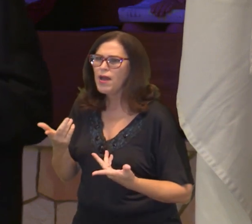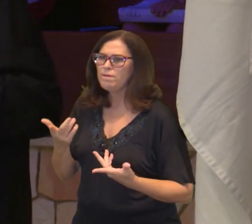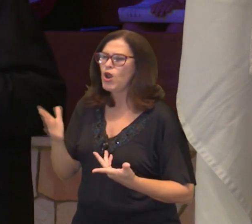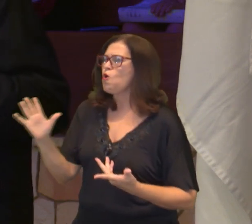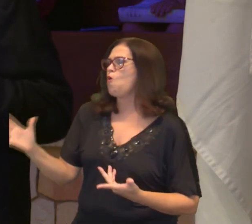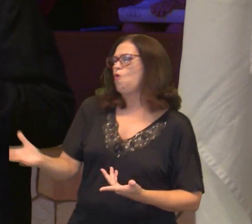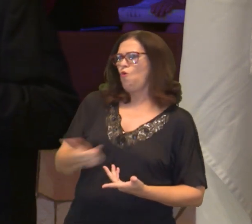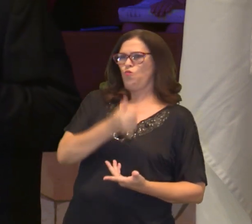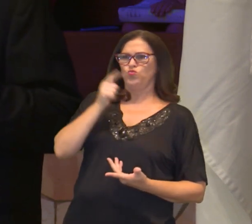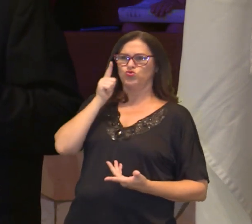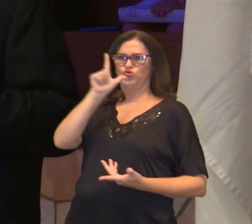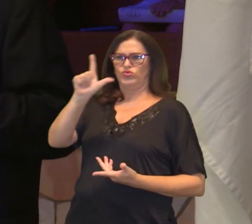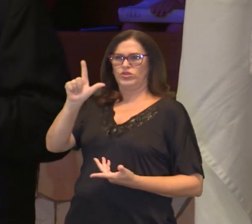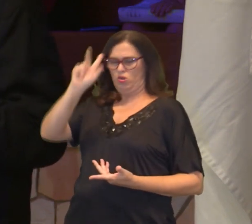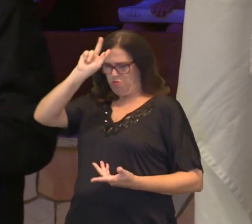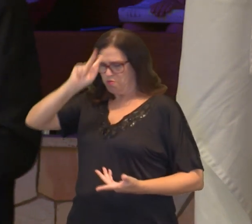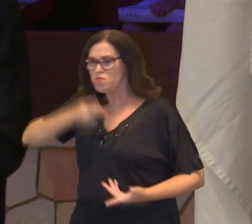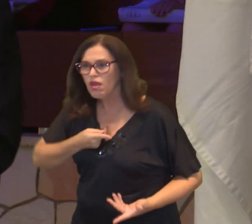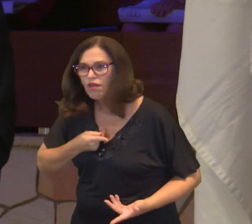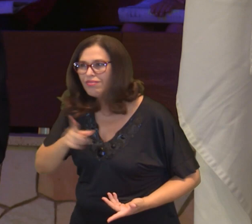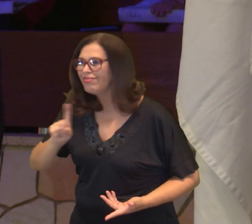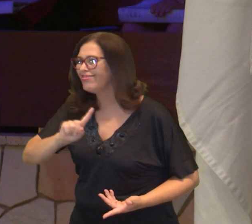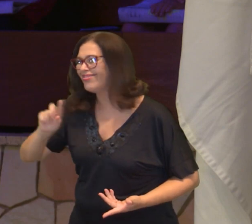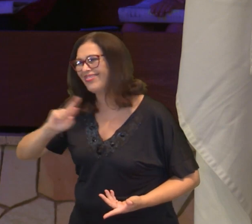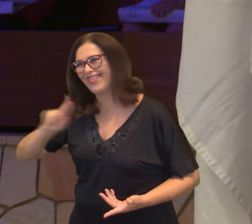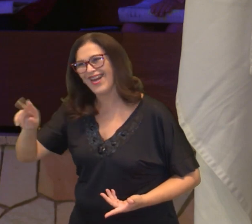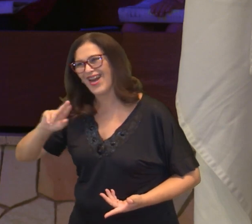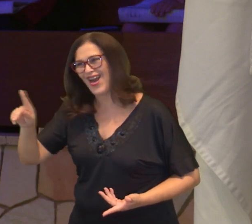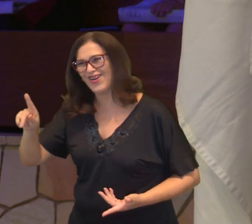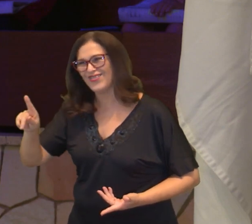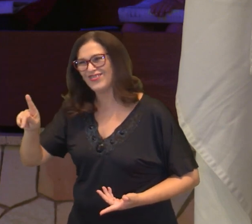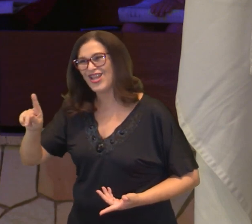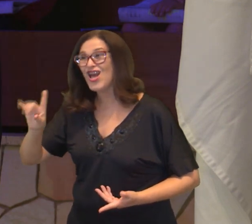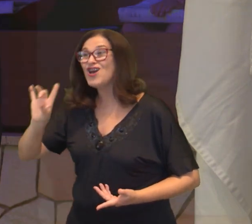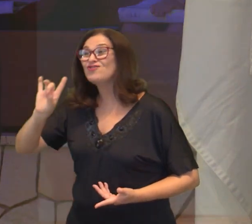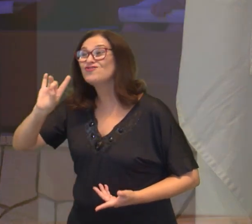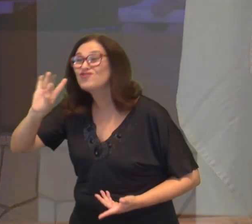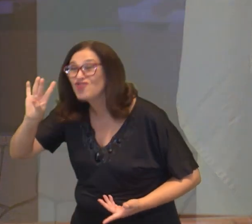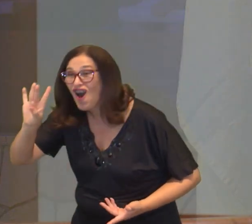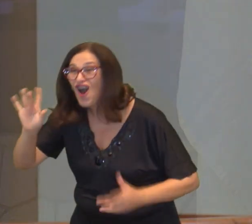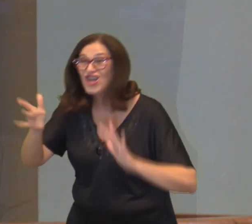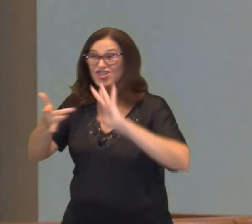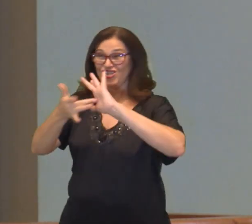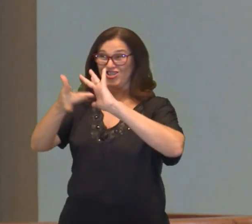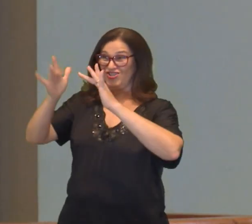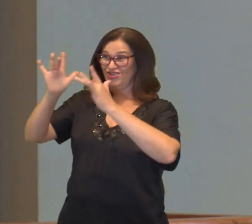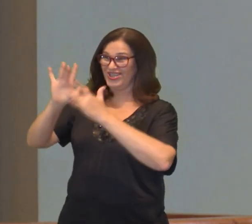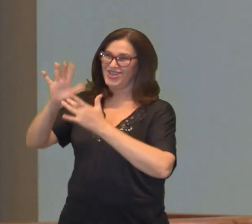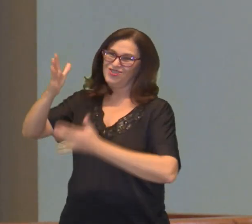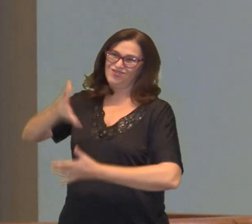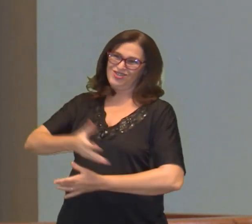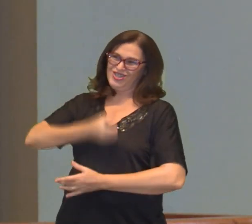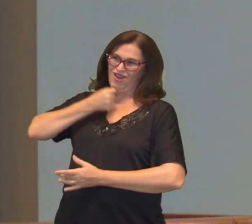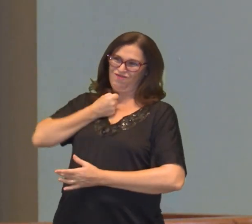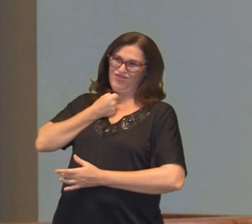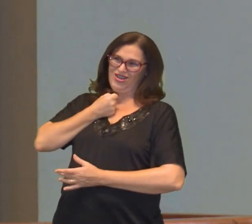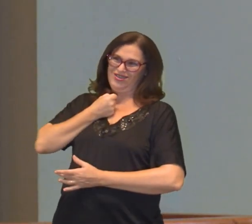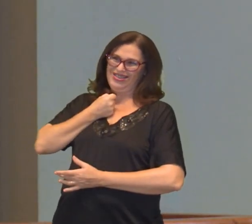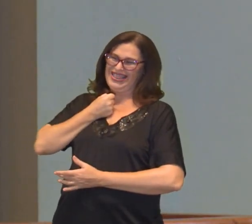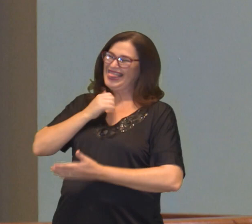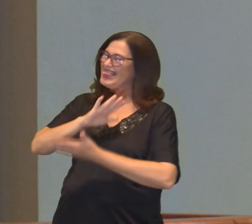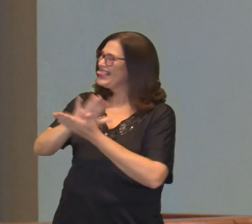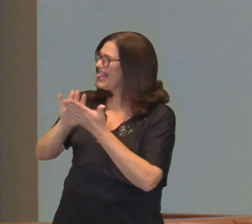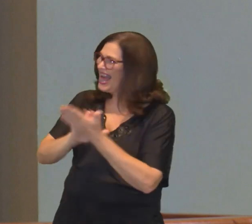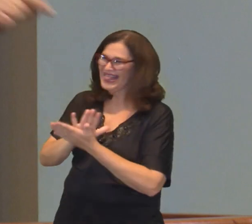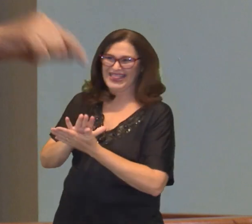não vem dos nossos esforços. Tem crentes, tem cristãos, digo, que vivem na